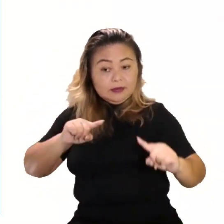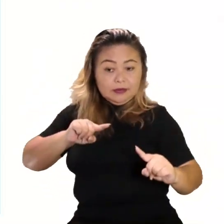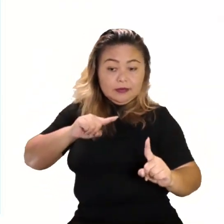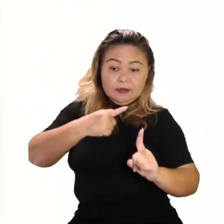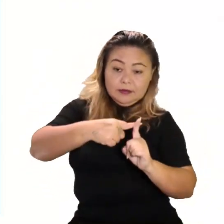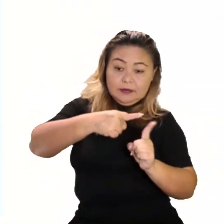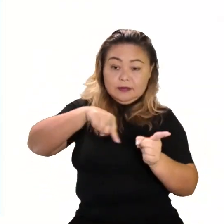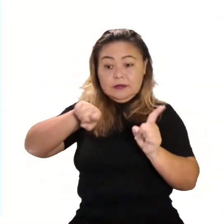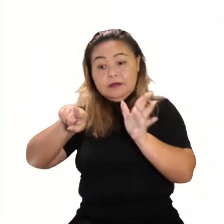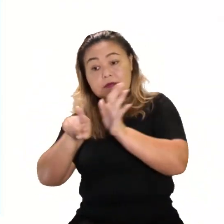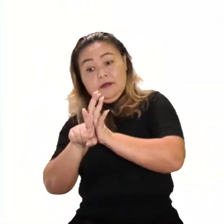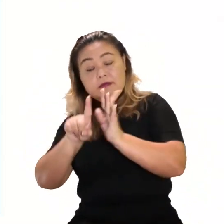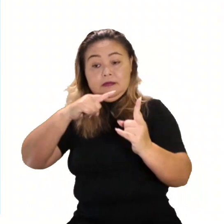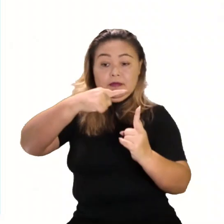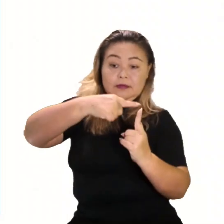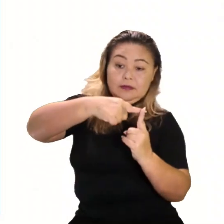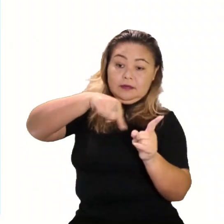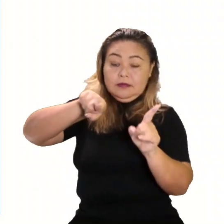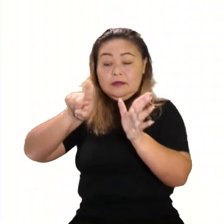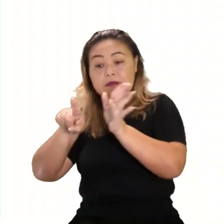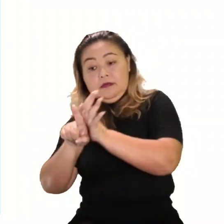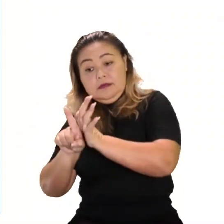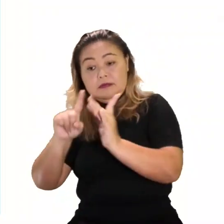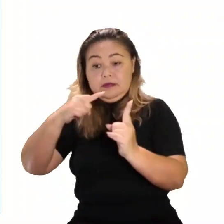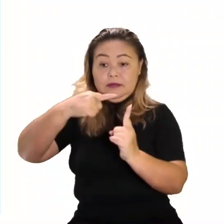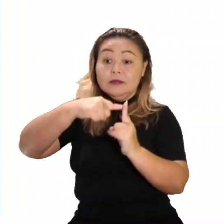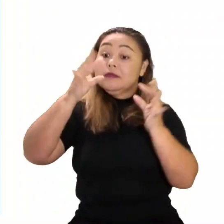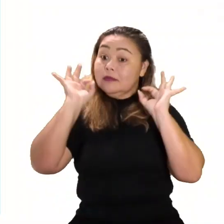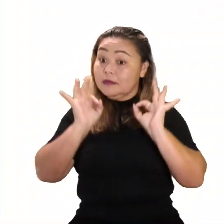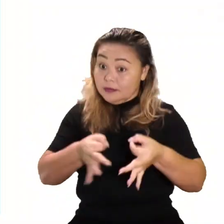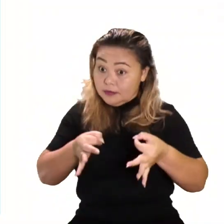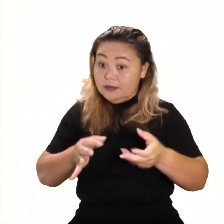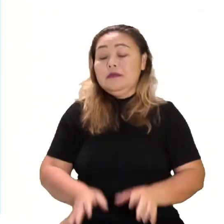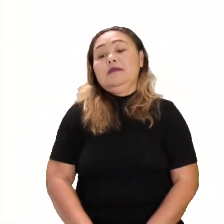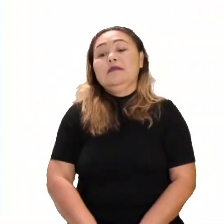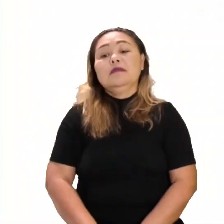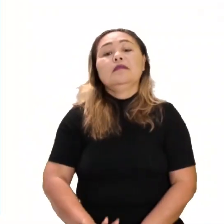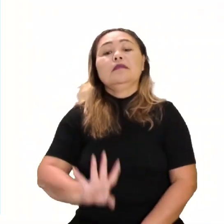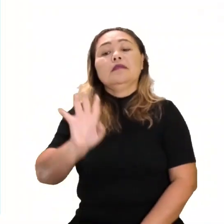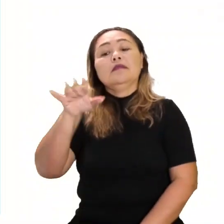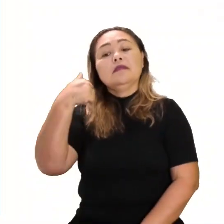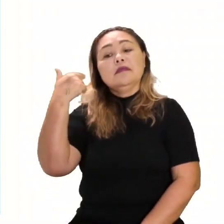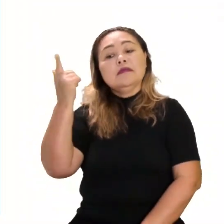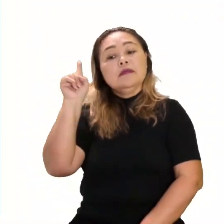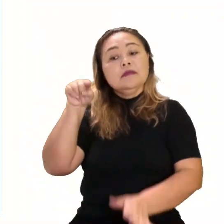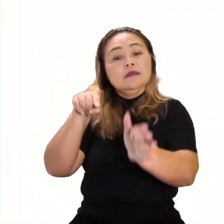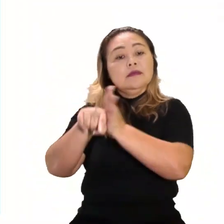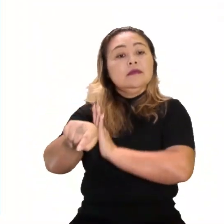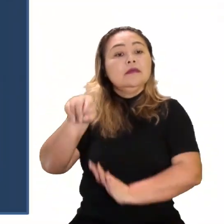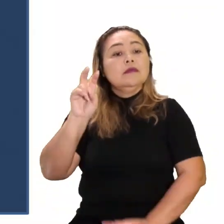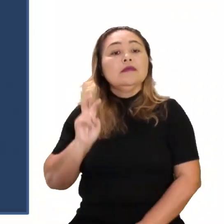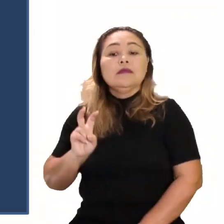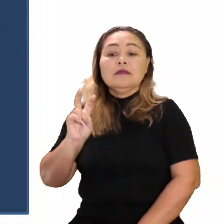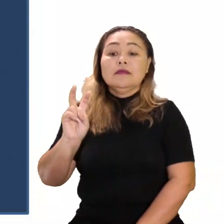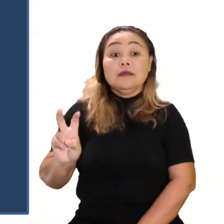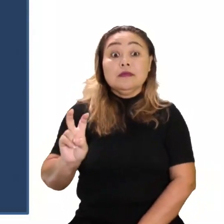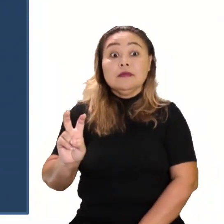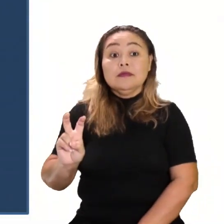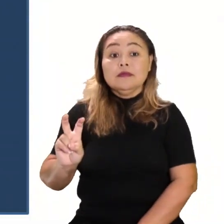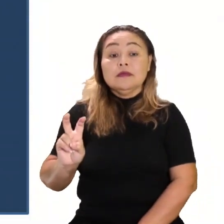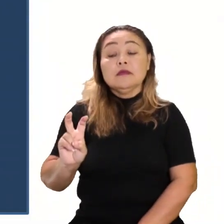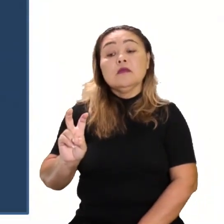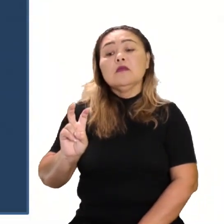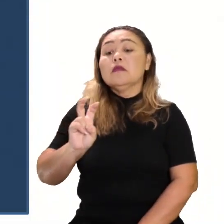o resultado entre positivos e negativos. Correto? Correto. Então, partiu pergunta de número 5. Vamos